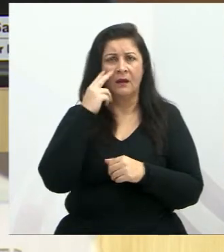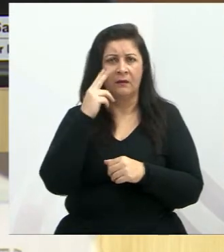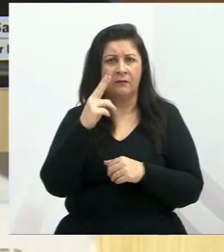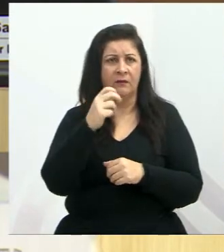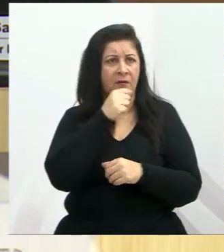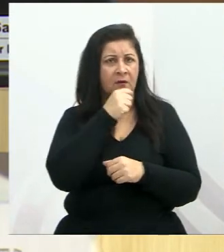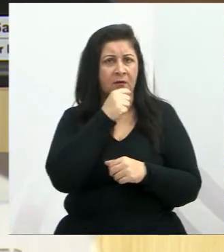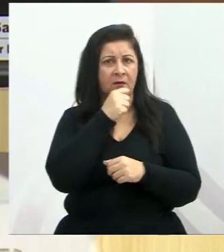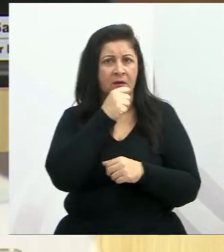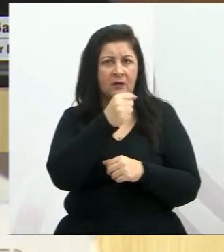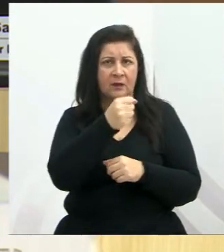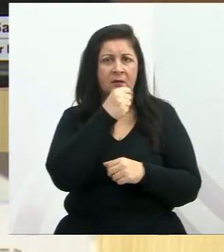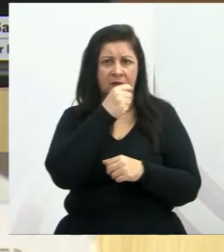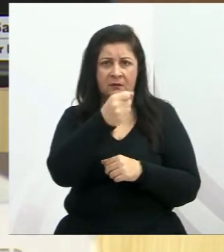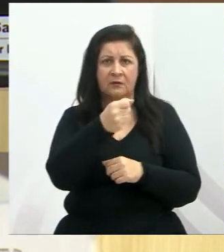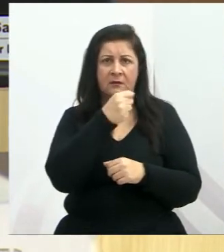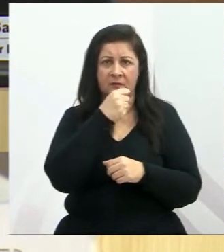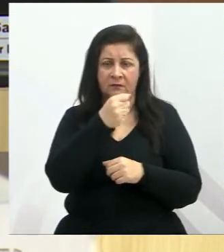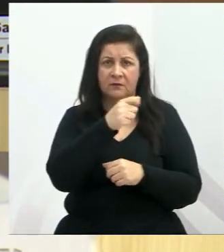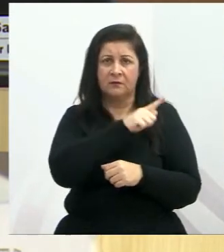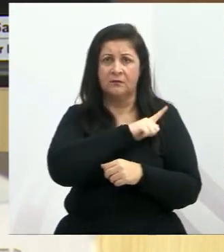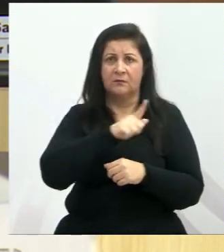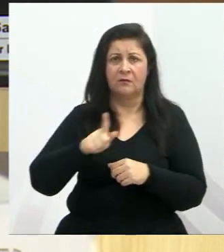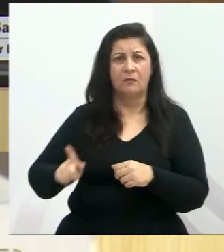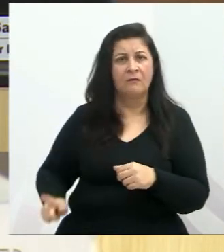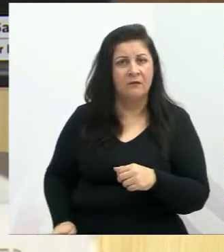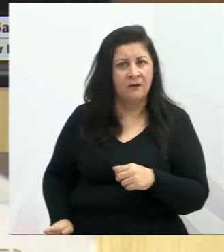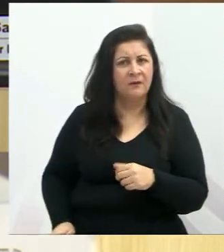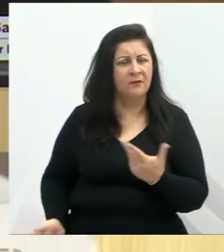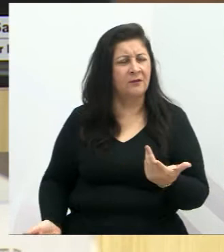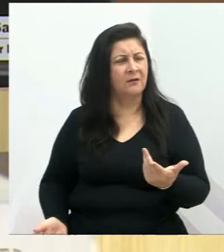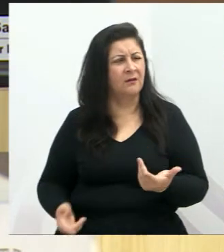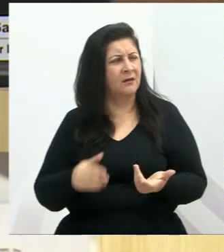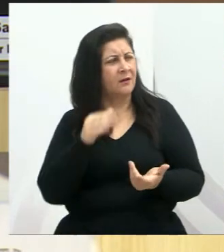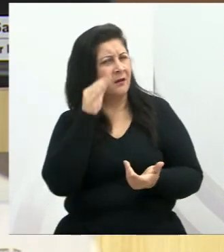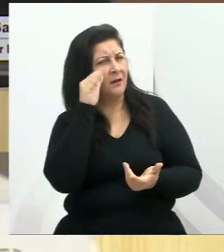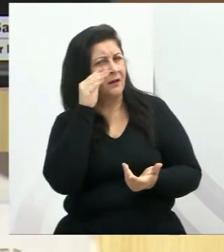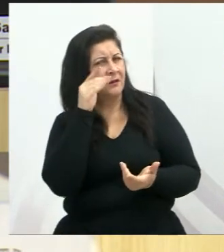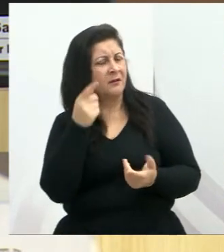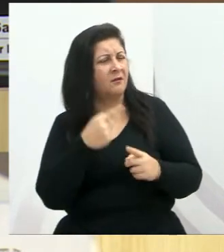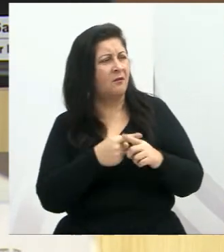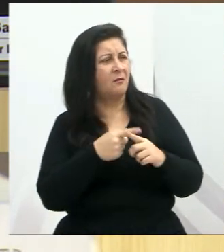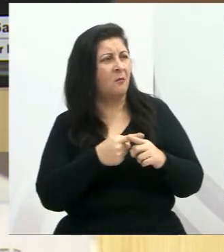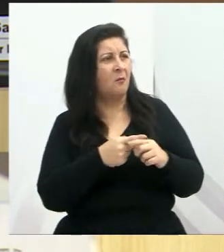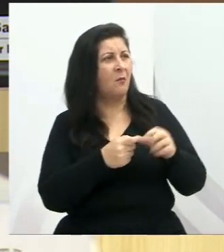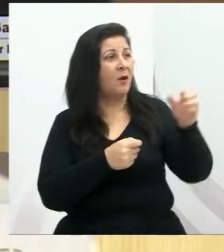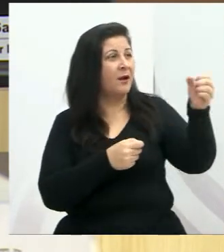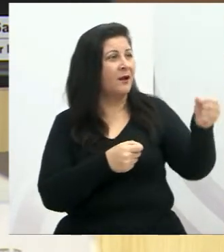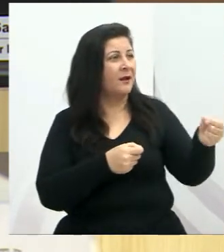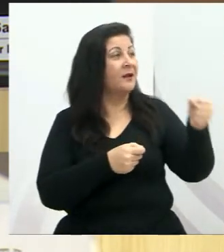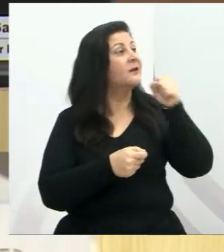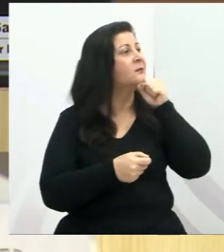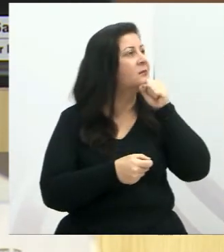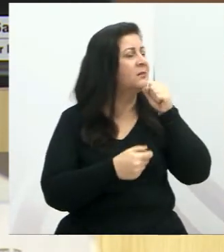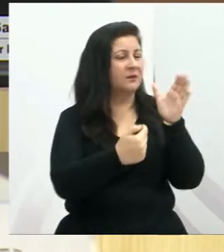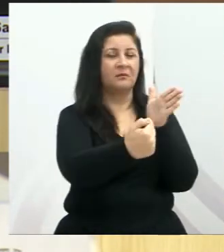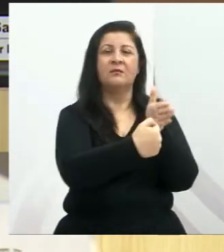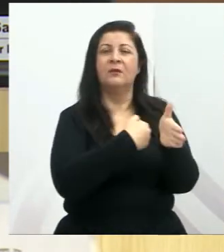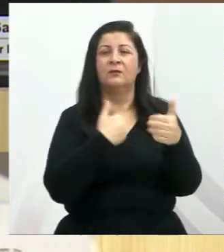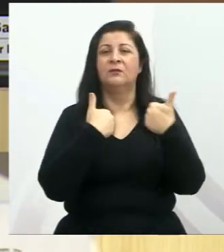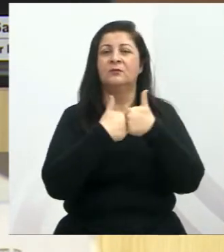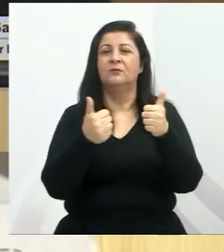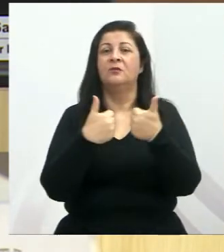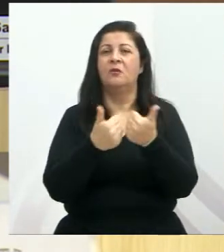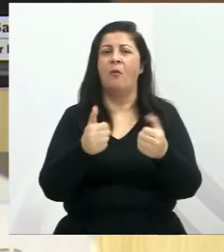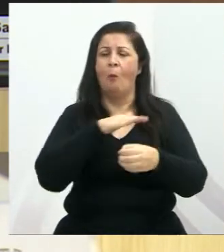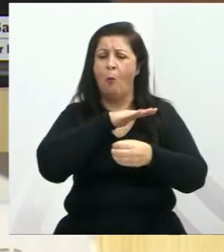Paulo, eu achei interessante. Ele até dá uma cutucada, né, quando alguns repórteres questionam o ônibus lotado, enquanto o